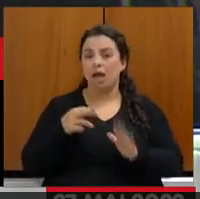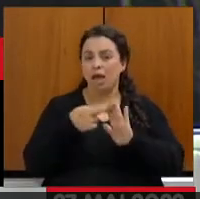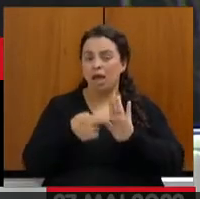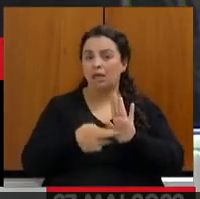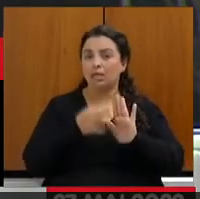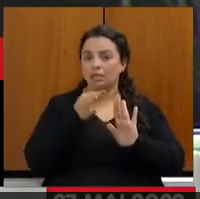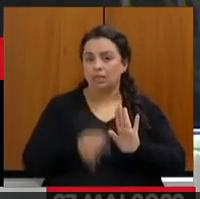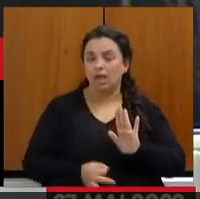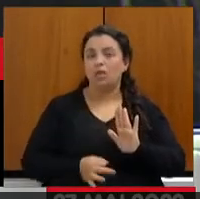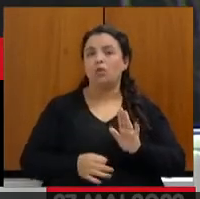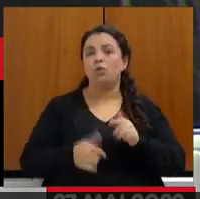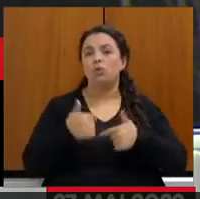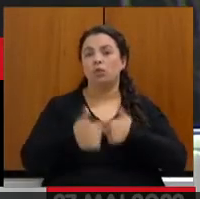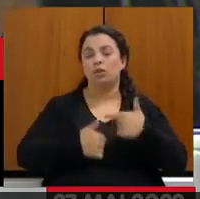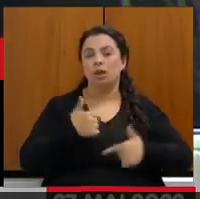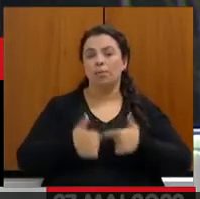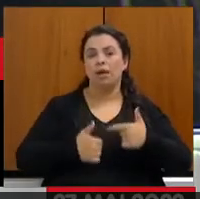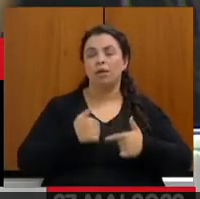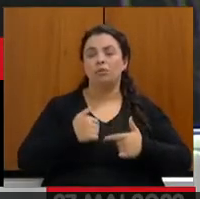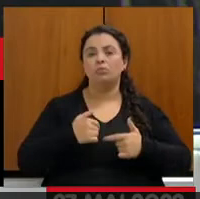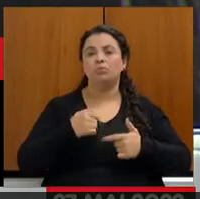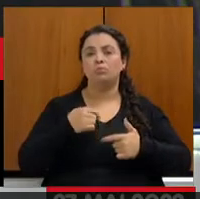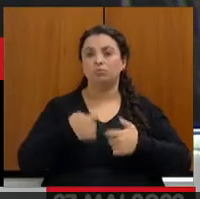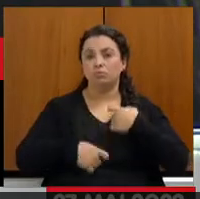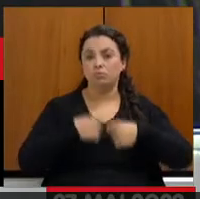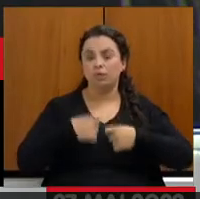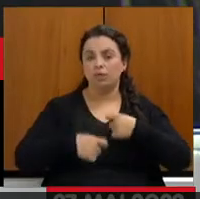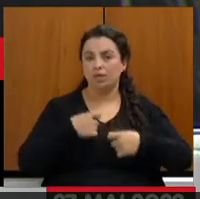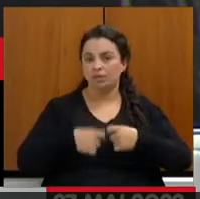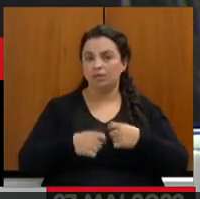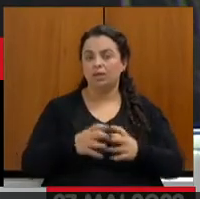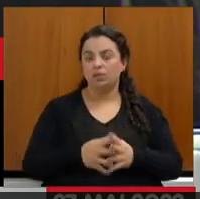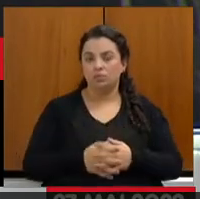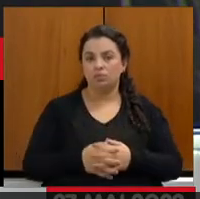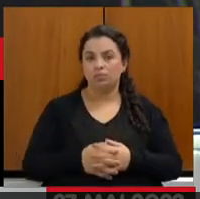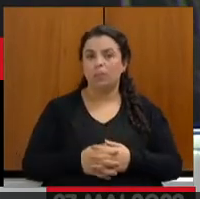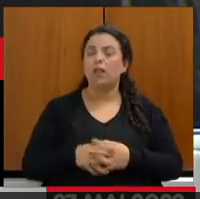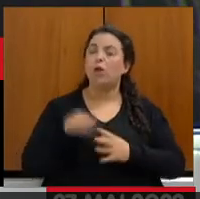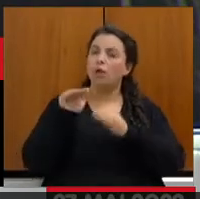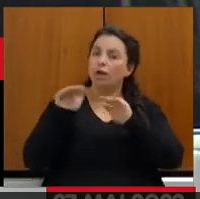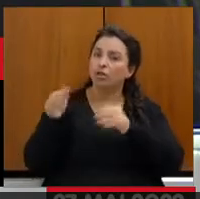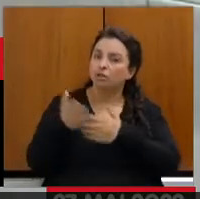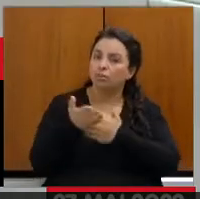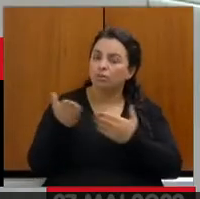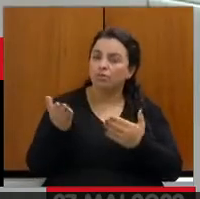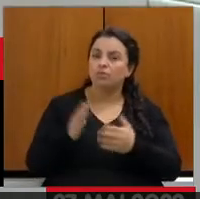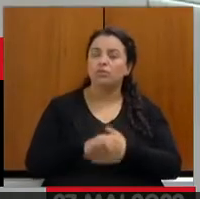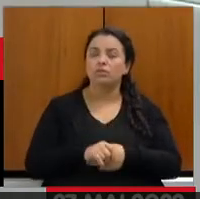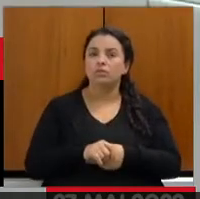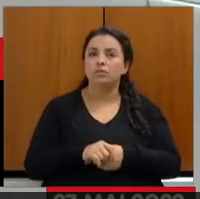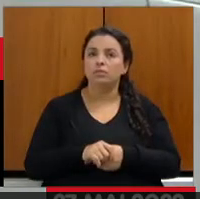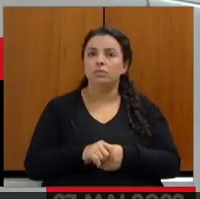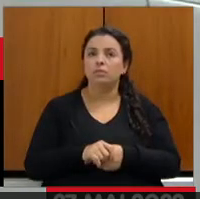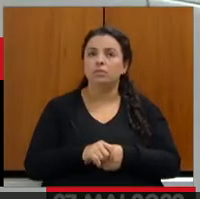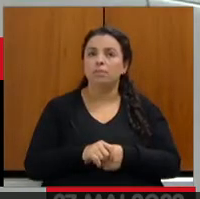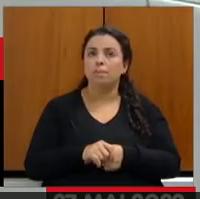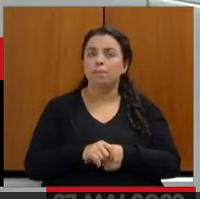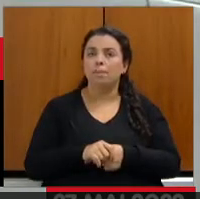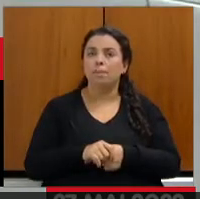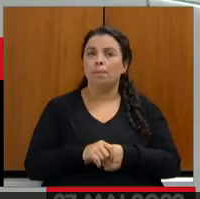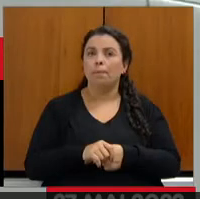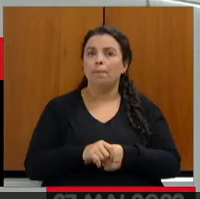sexual e não estou chamando vocês para né Lu chamar não ser feito por